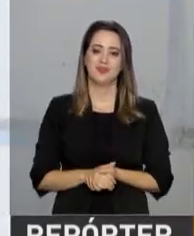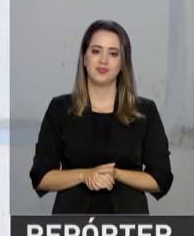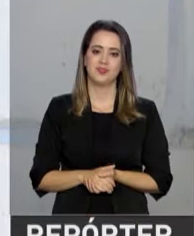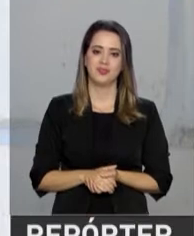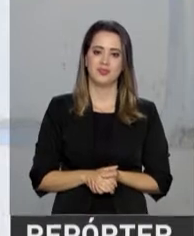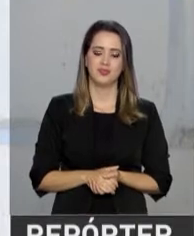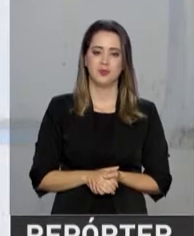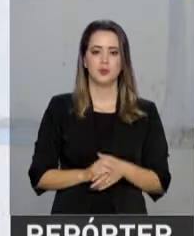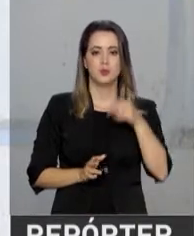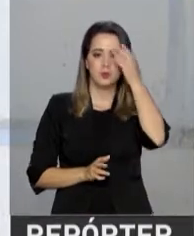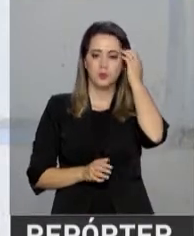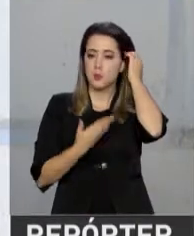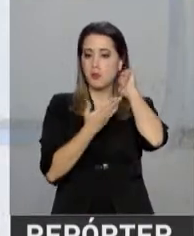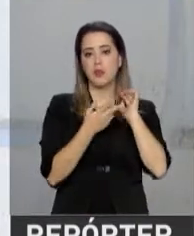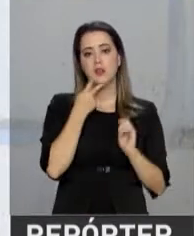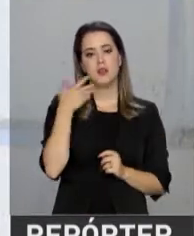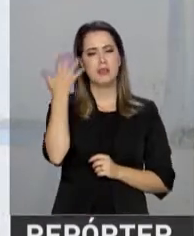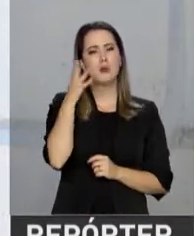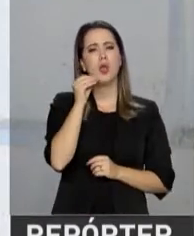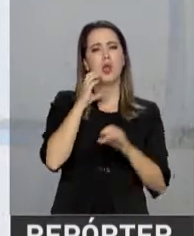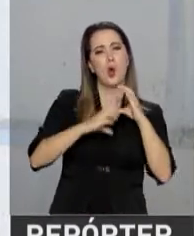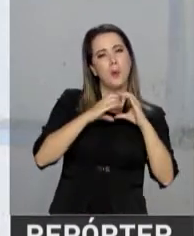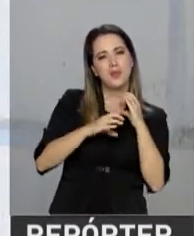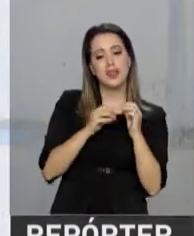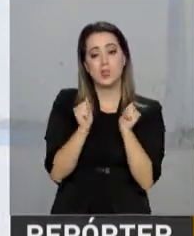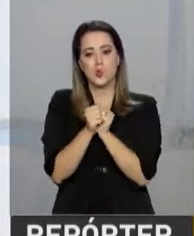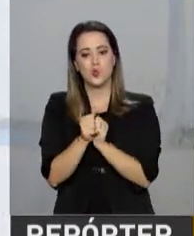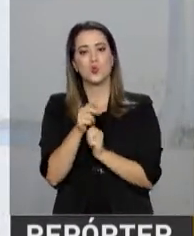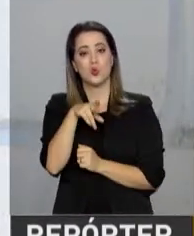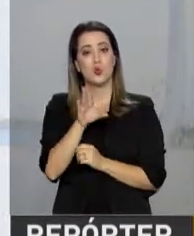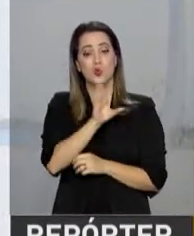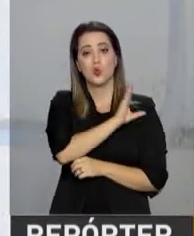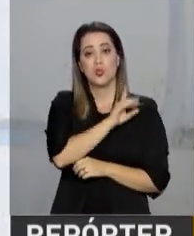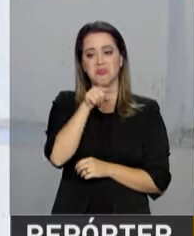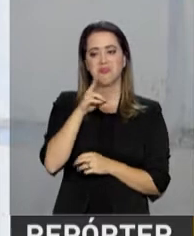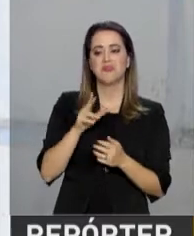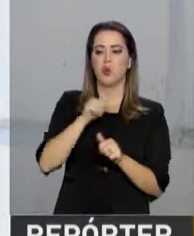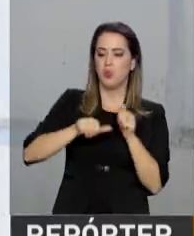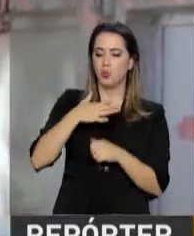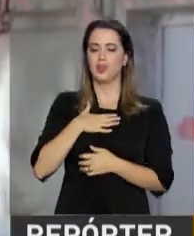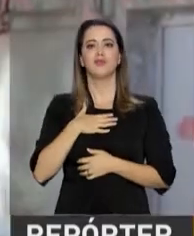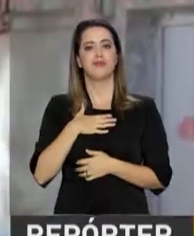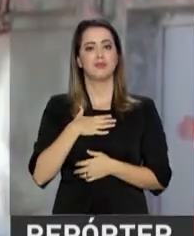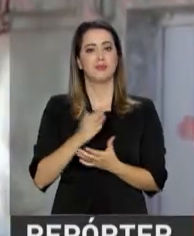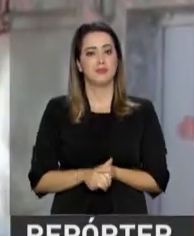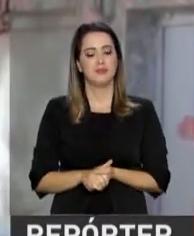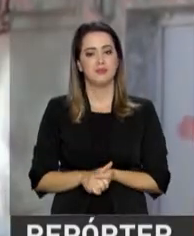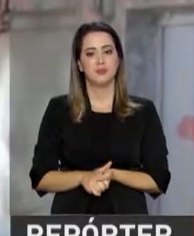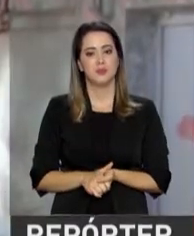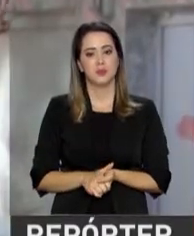a forma em que ele age com a gente é o que evoluir muito a nossa forma de pensar em maneiras de agir ele é